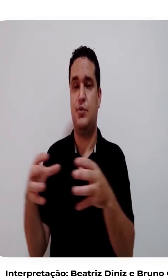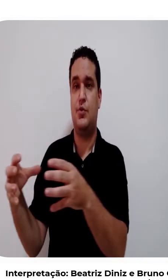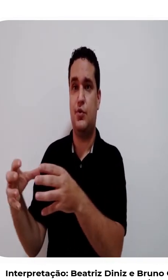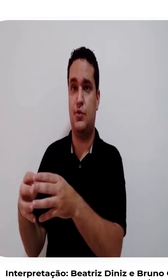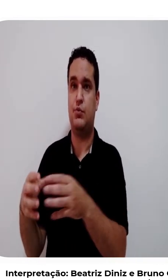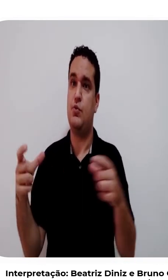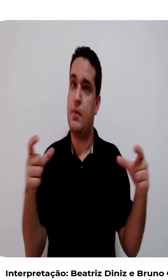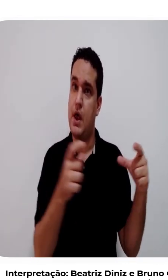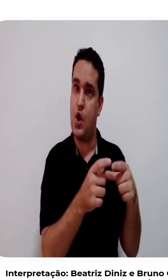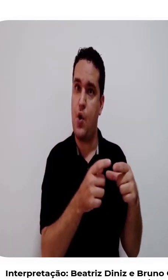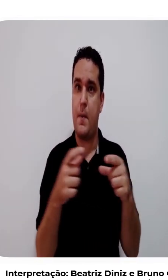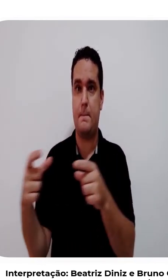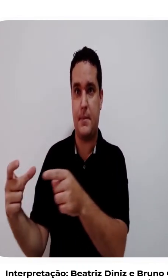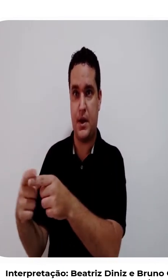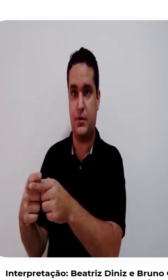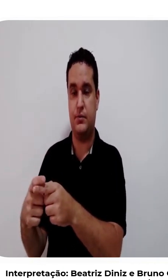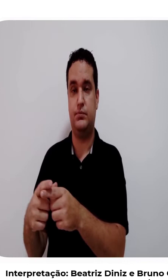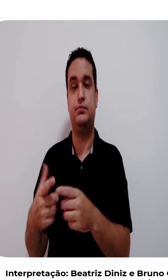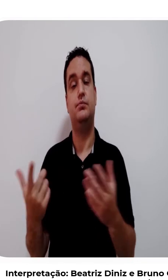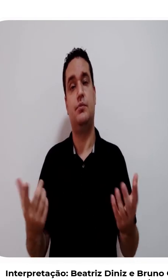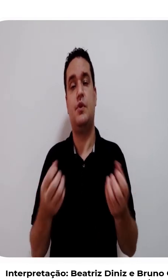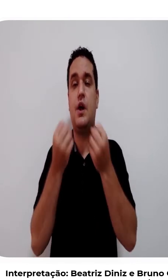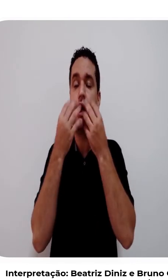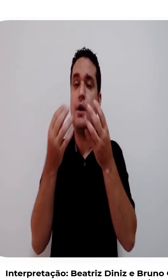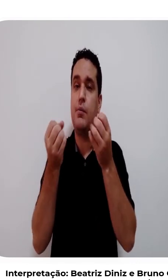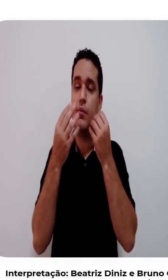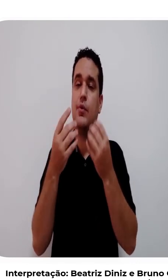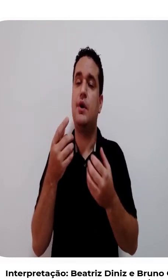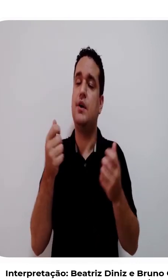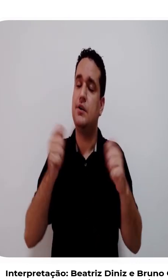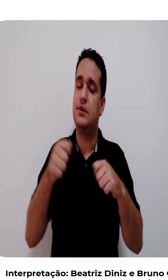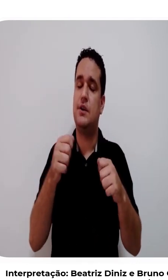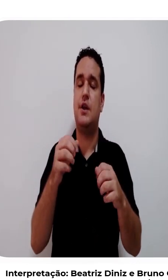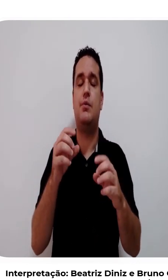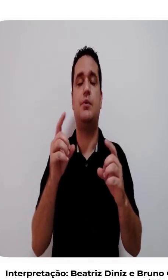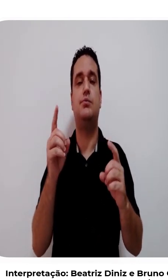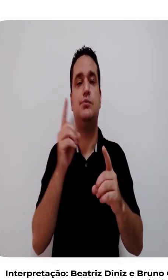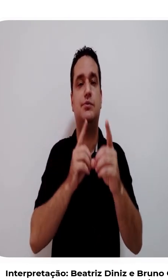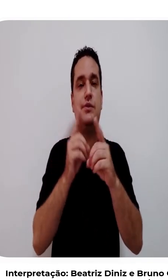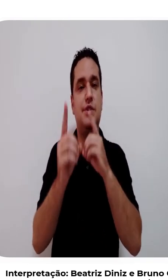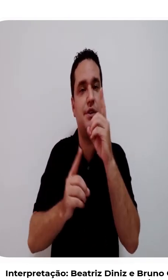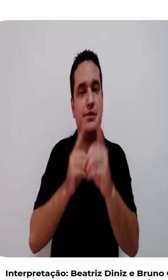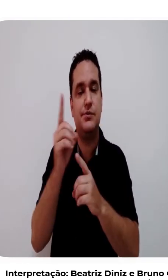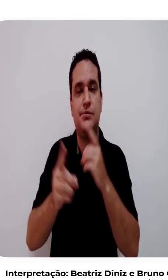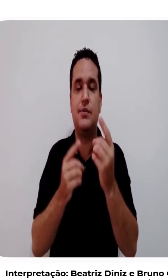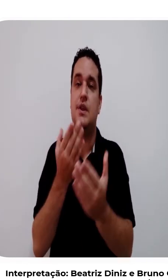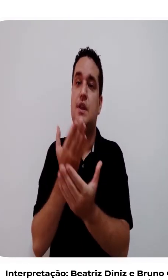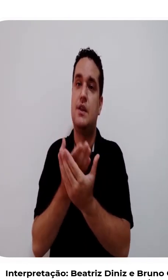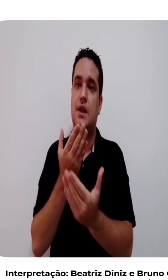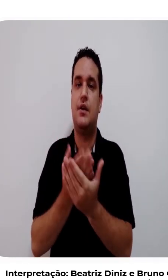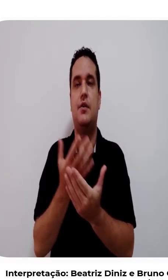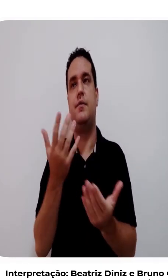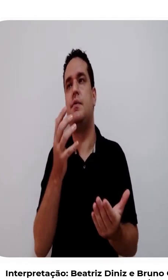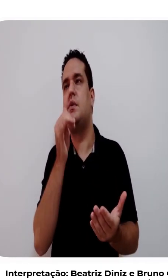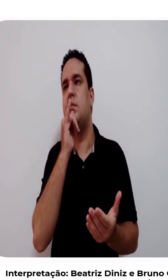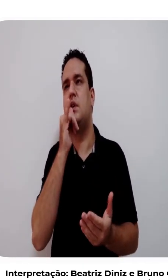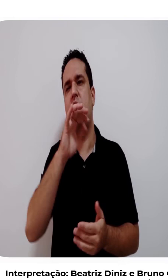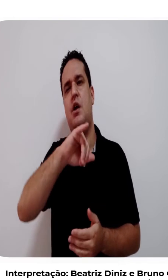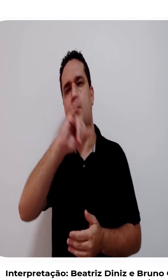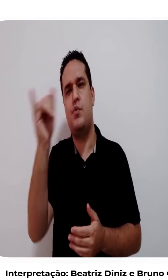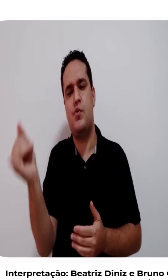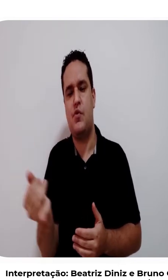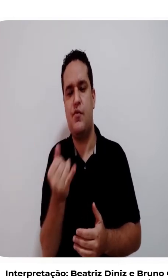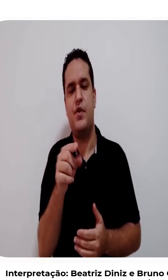com a dinâmica da aula, né? Então, as crianças são convidadas, por exemplo, a fazer uma chamada que eu compartilho na